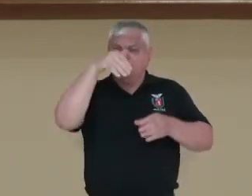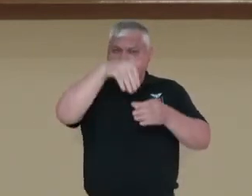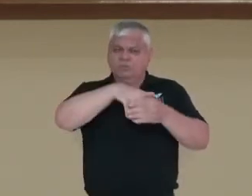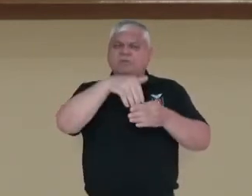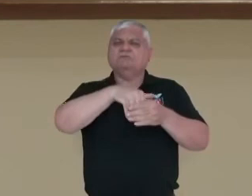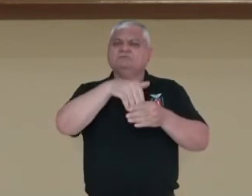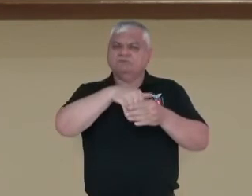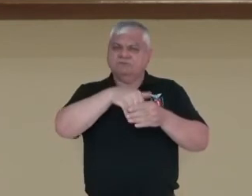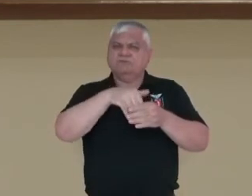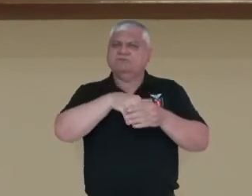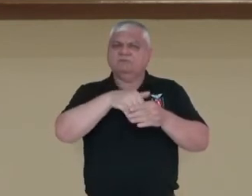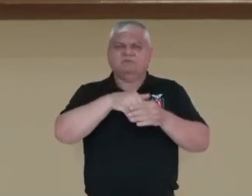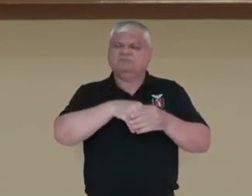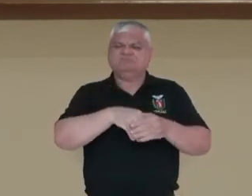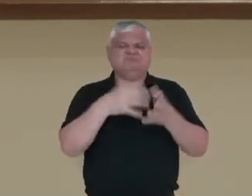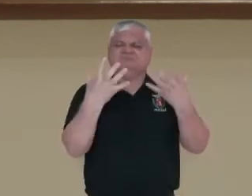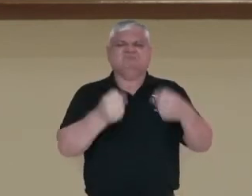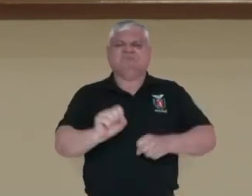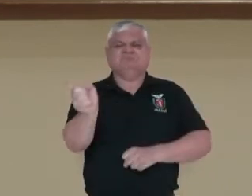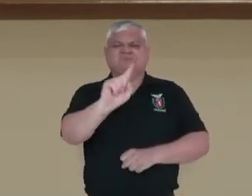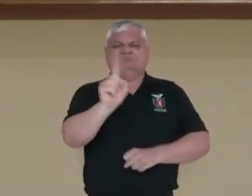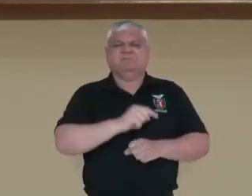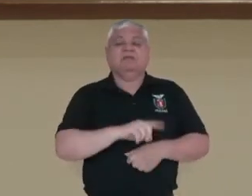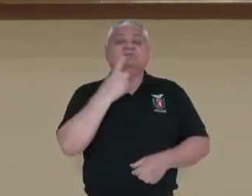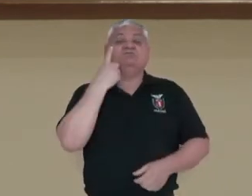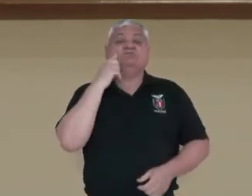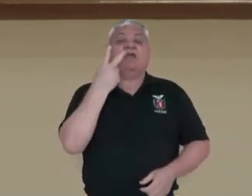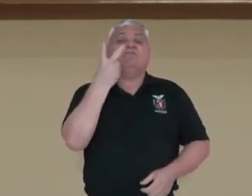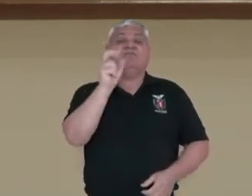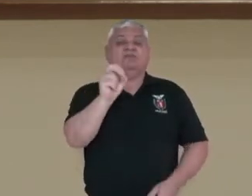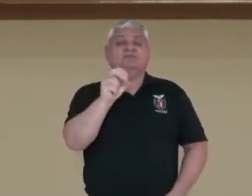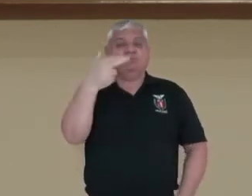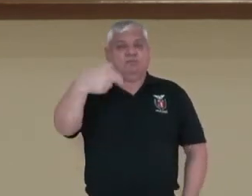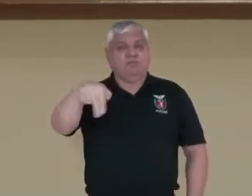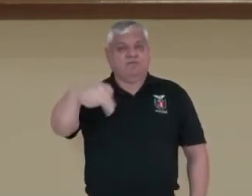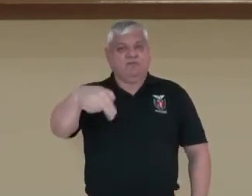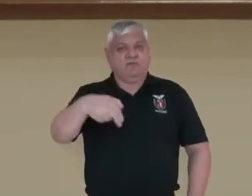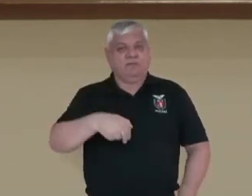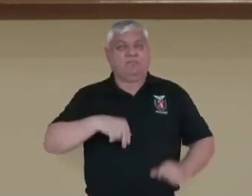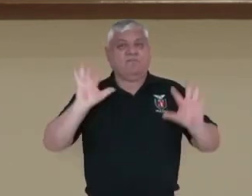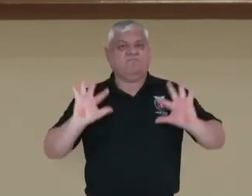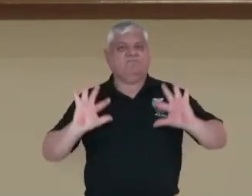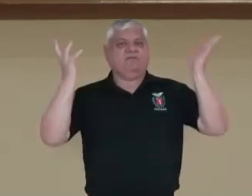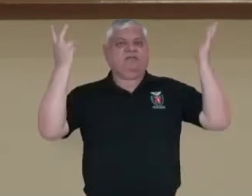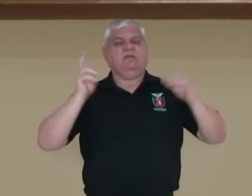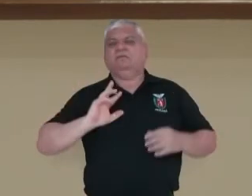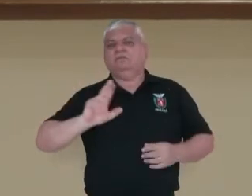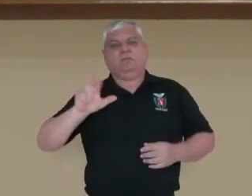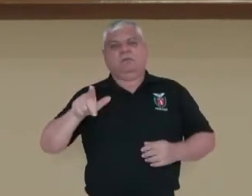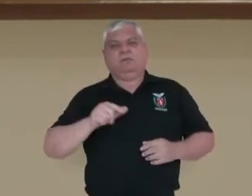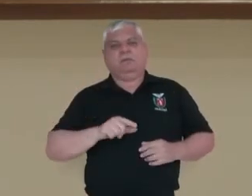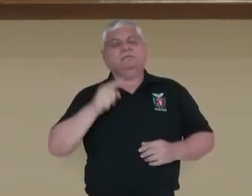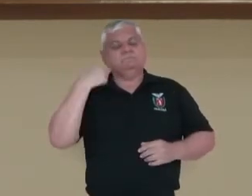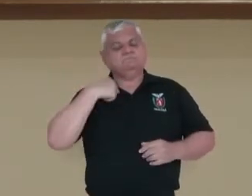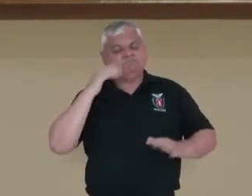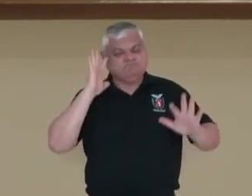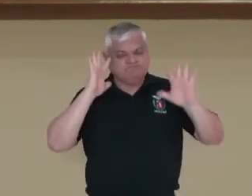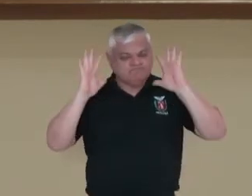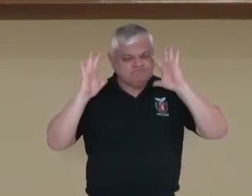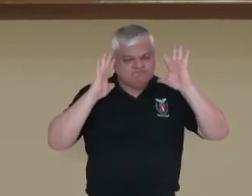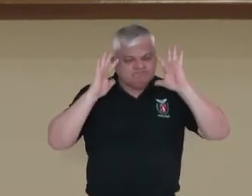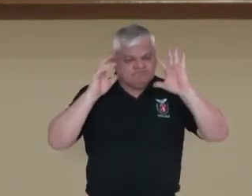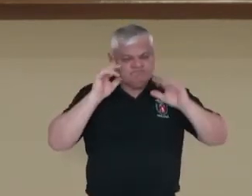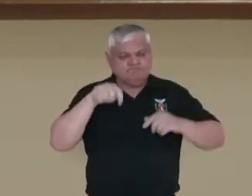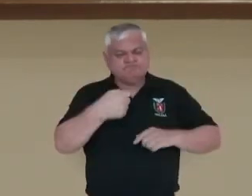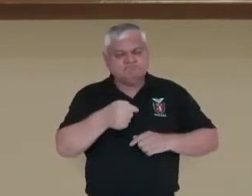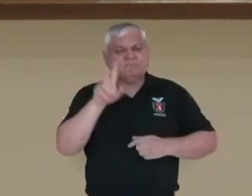voltaram atrás, por isso que não é feriado no dia 20 de novembro, não é um feriado para comemorar, é um dia de reflexão sobre a nossa